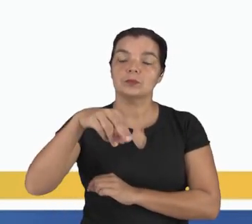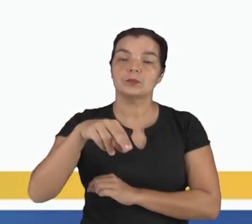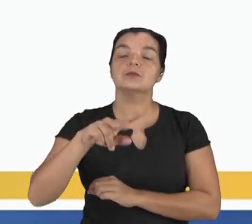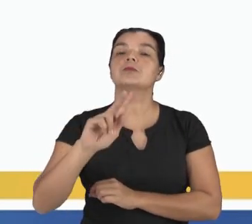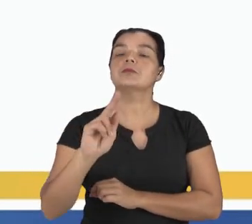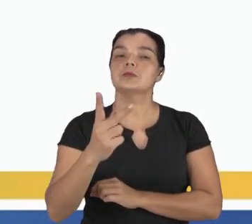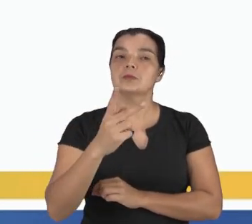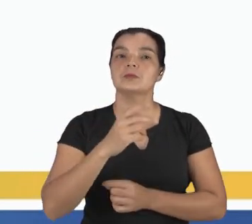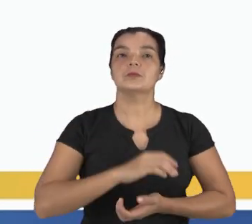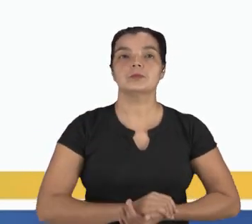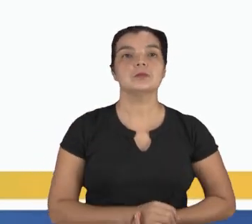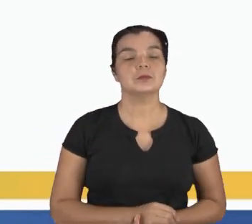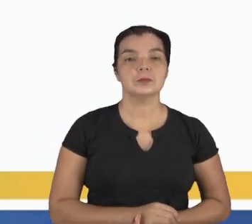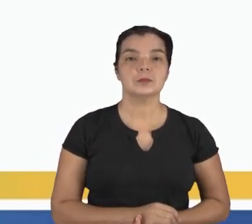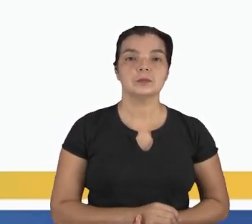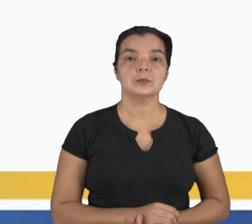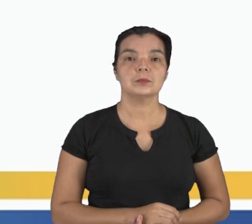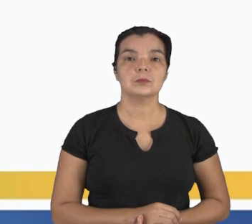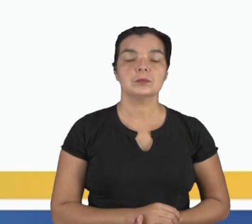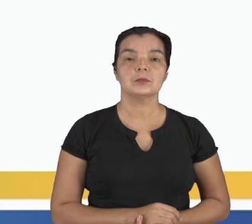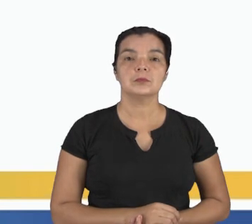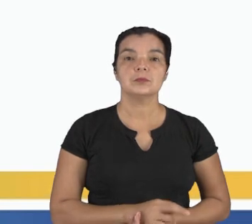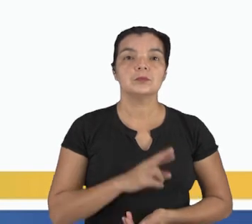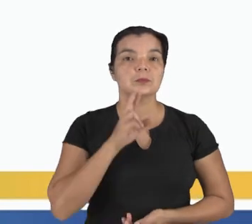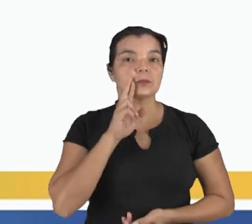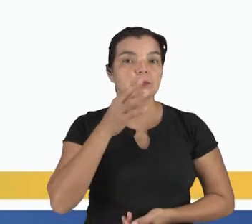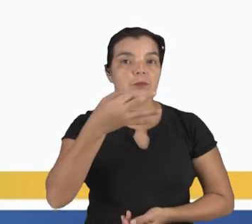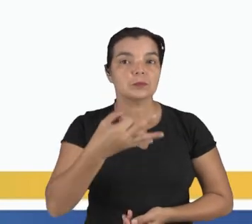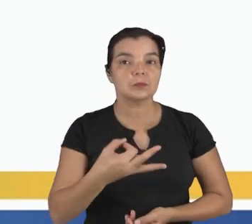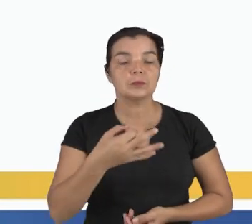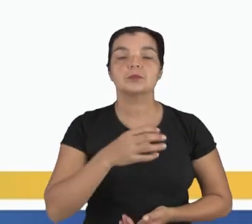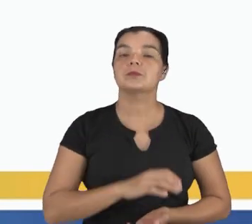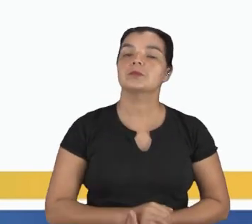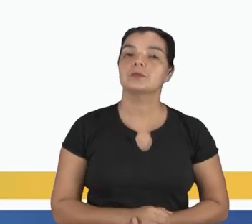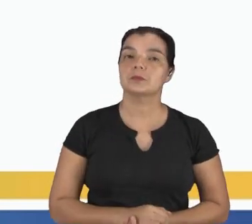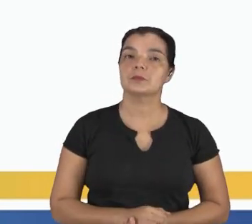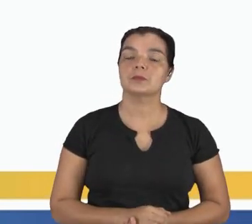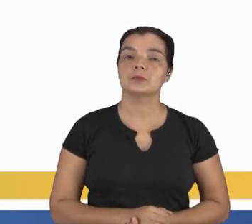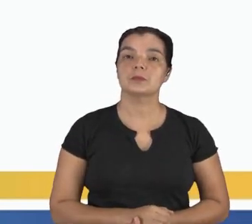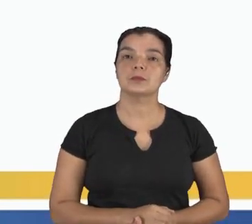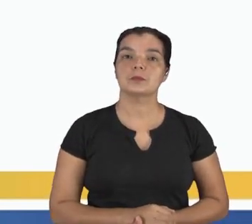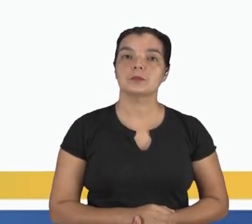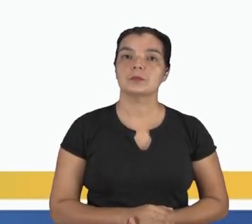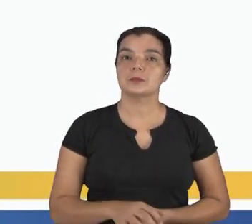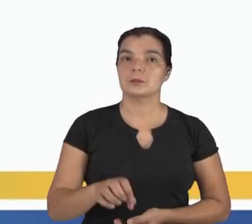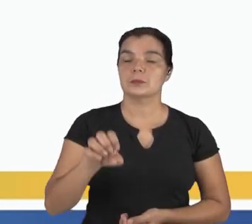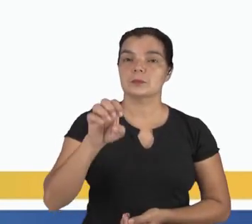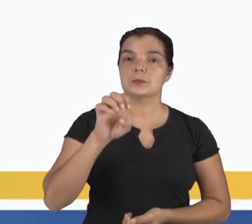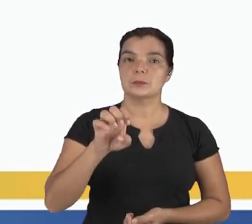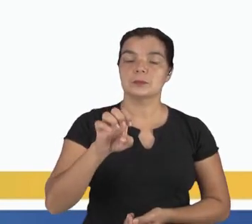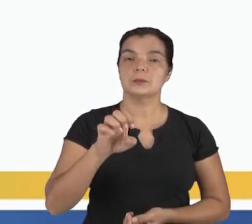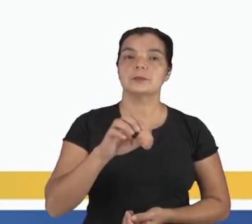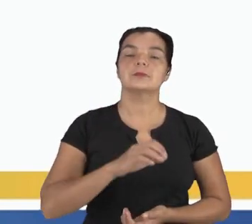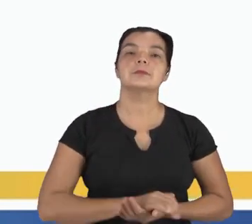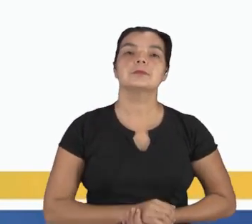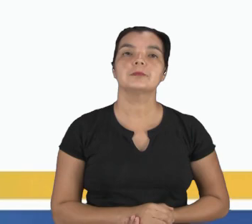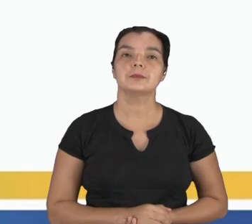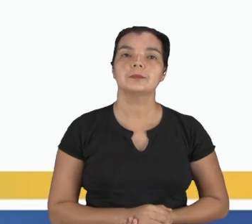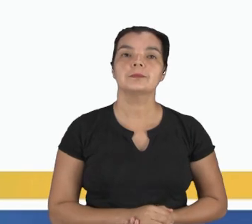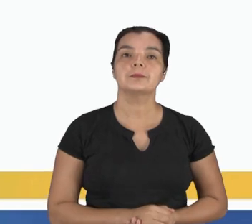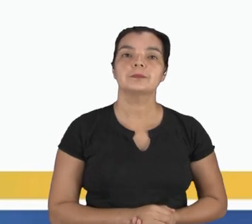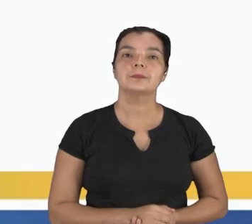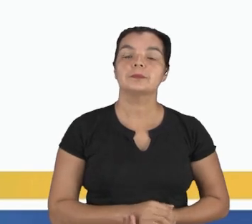é igual a 90 km por hora. Portanto, aí a nossa alternativa correta é a letra